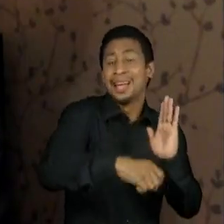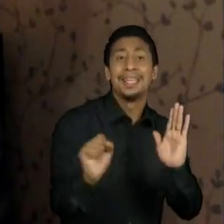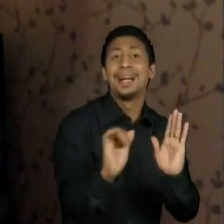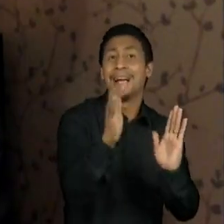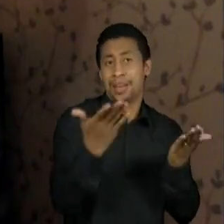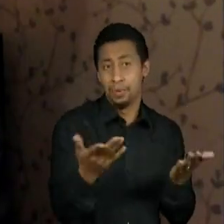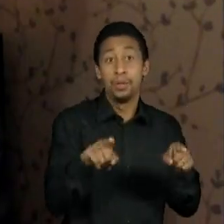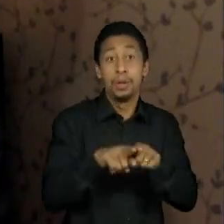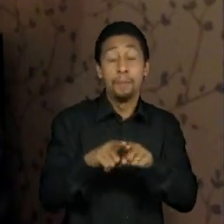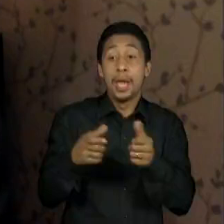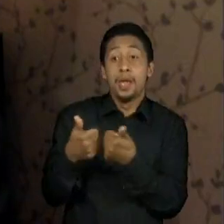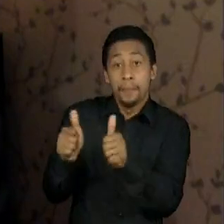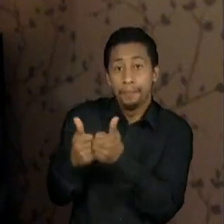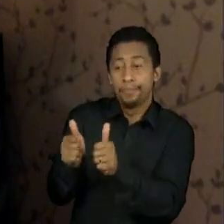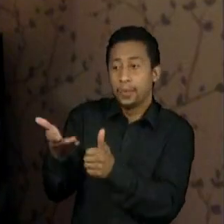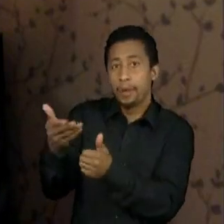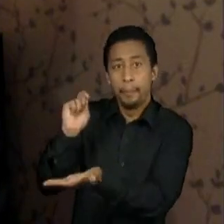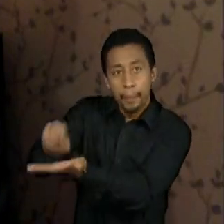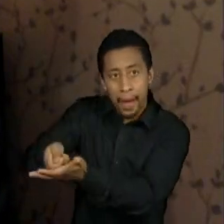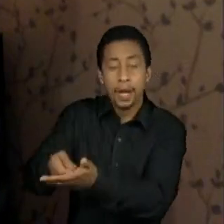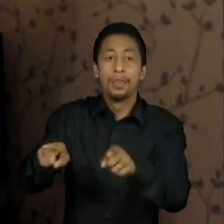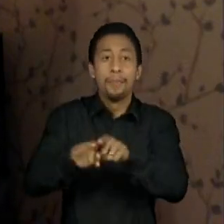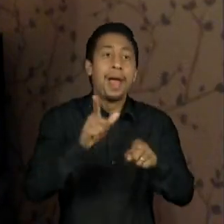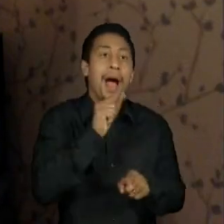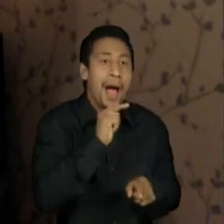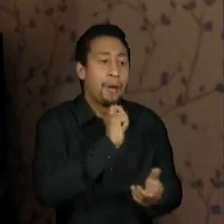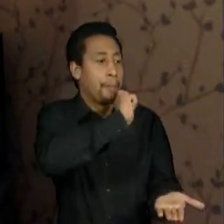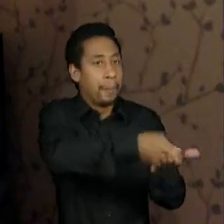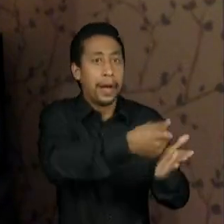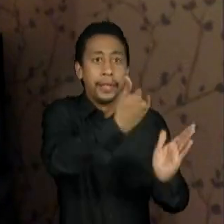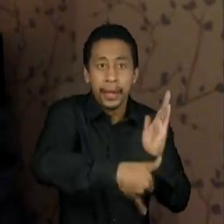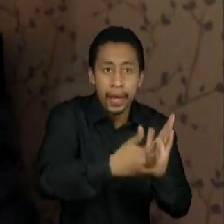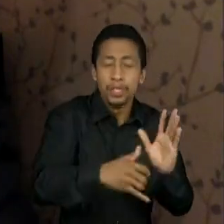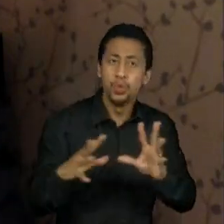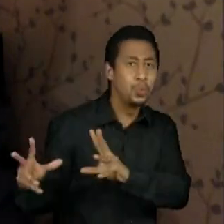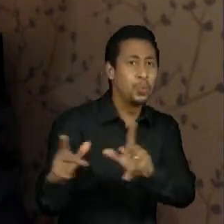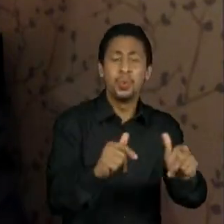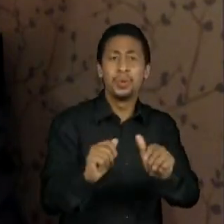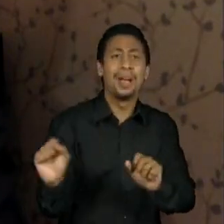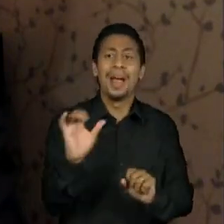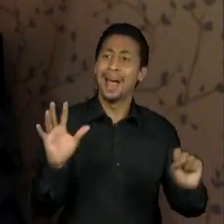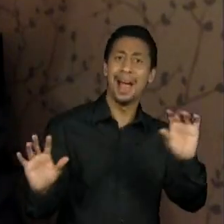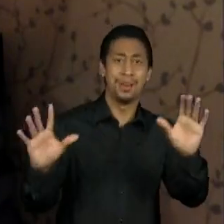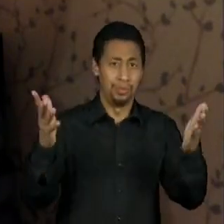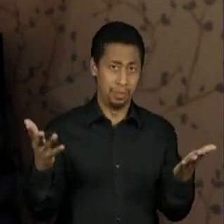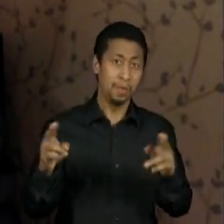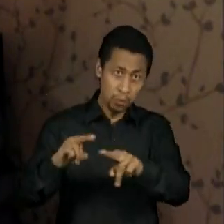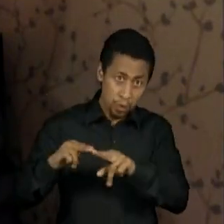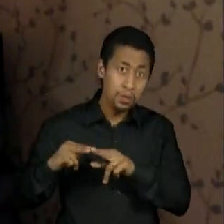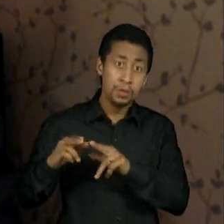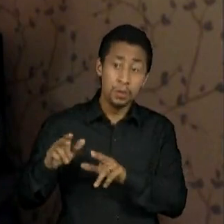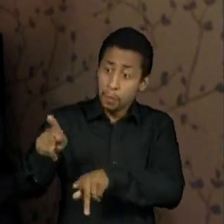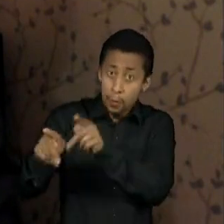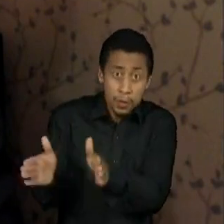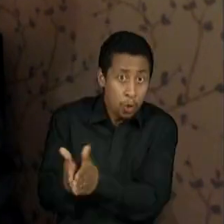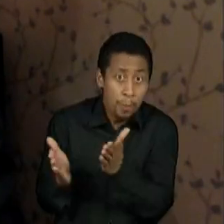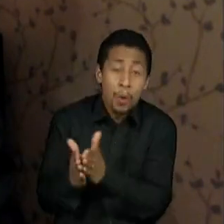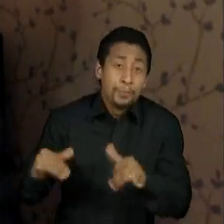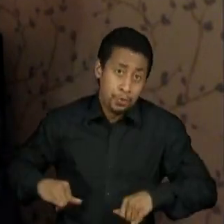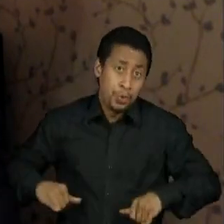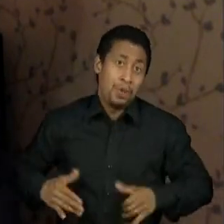transporte coletivo, na tarifa de água. Então, nós precisamos refletir e reequilibrar a distribuição tributária do nosso